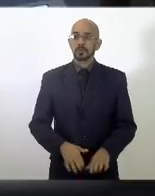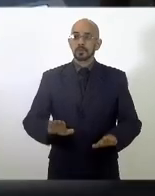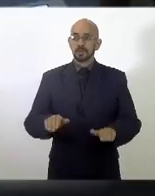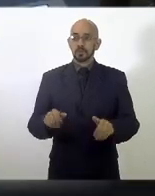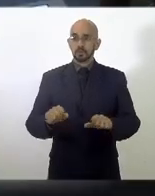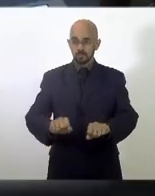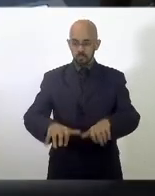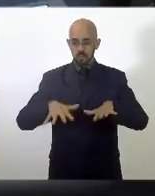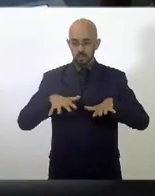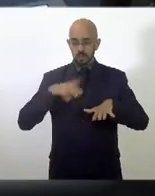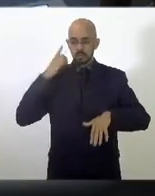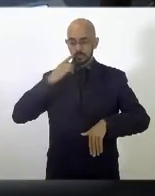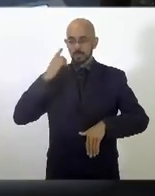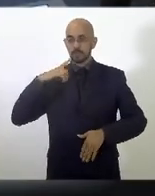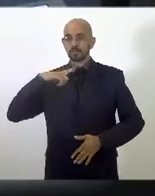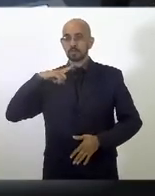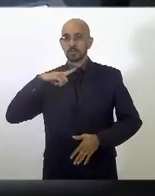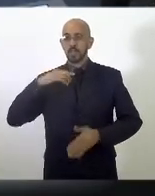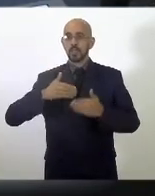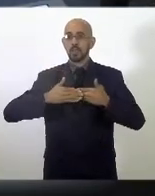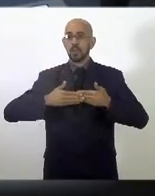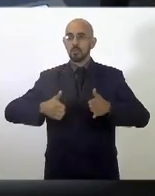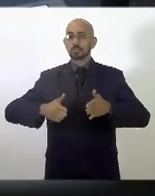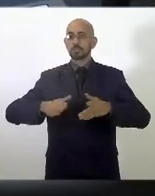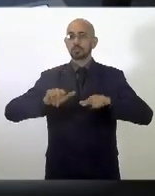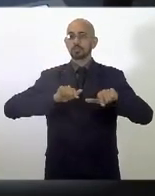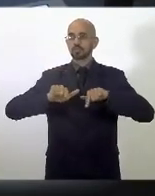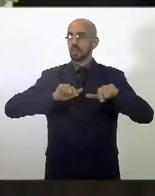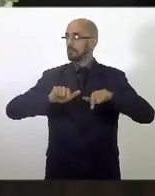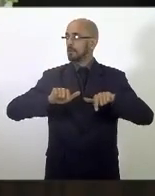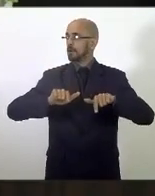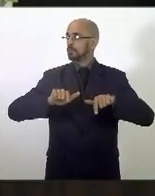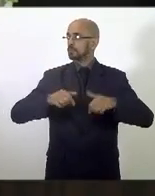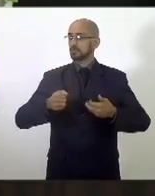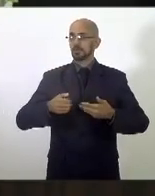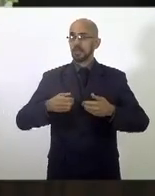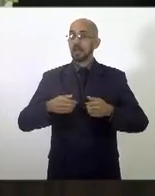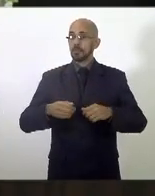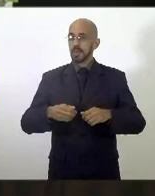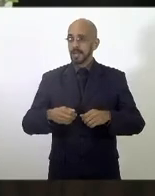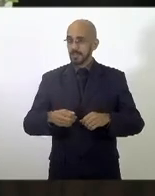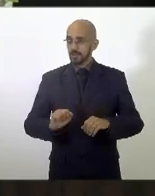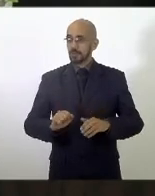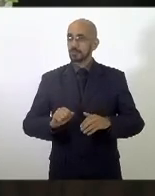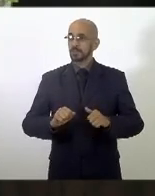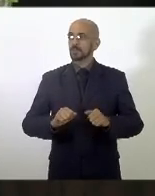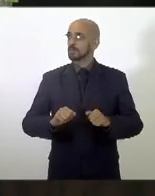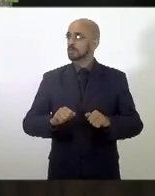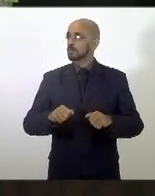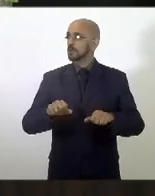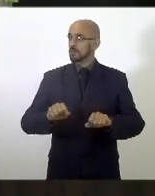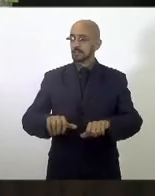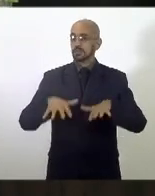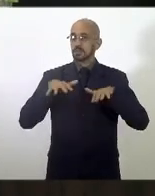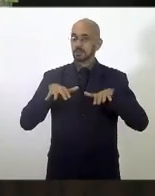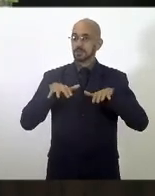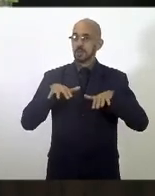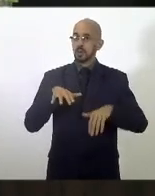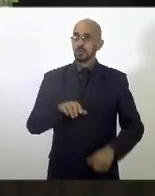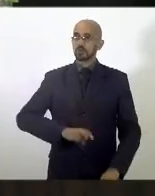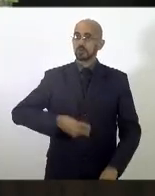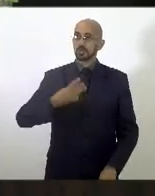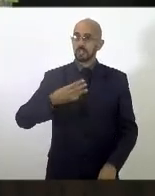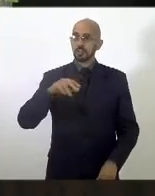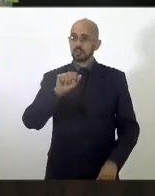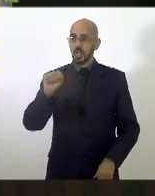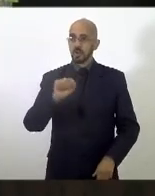Havendo número legal sobre a proteção de Deus, iniciamos os nossos trabalhos. Está aberta a sessão ordinária do dia 3 de agosto de 2021